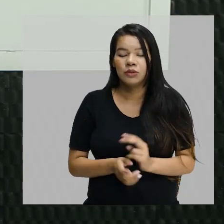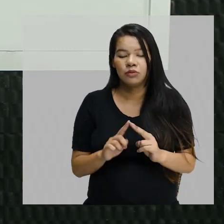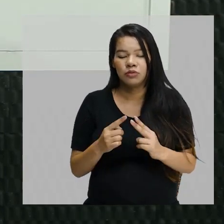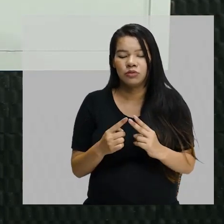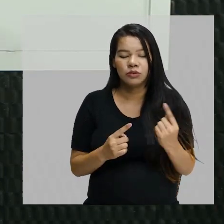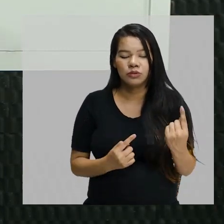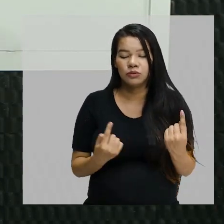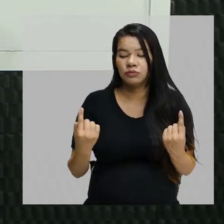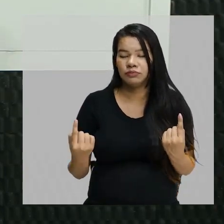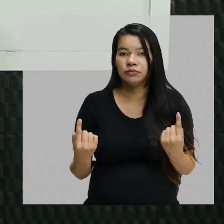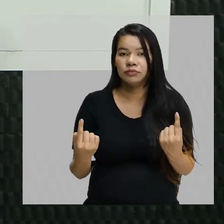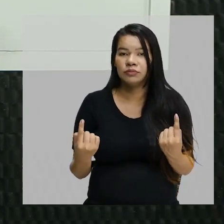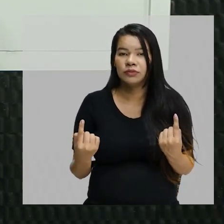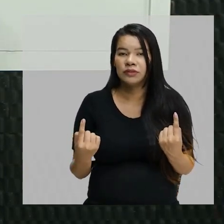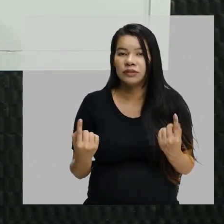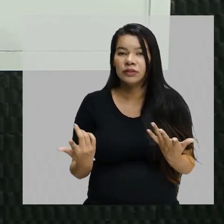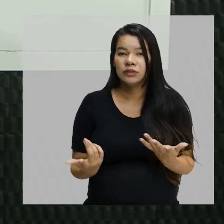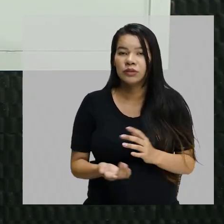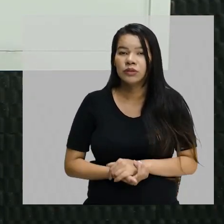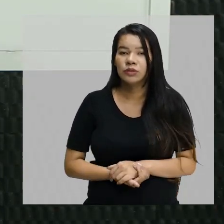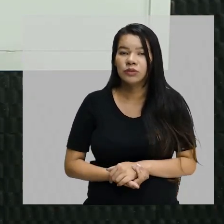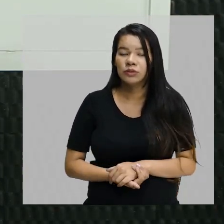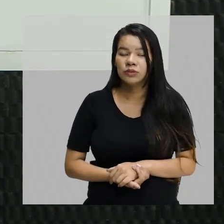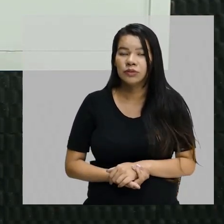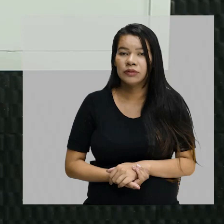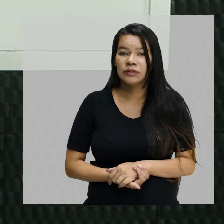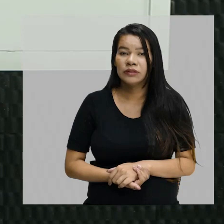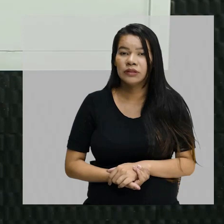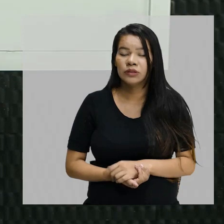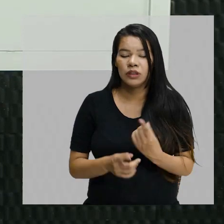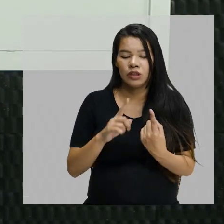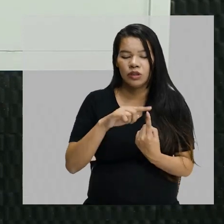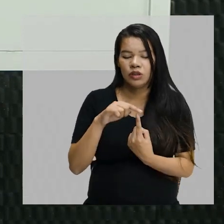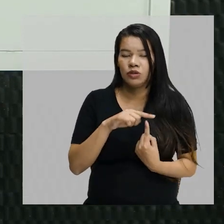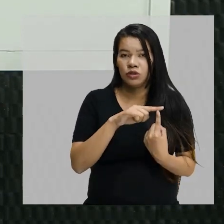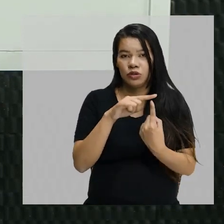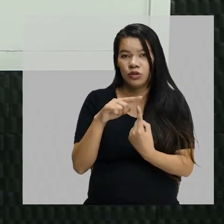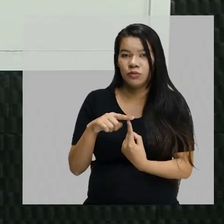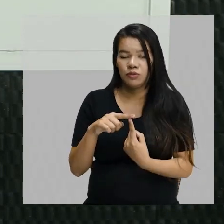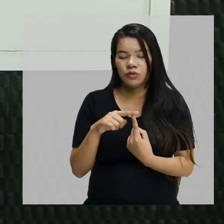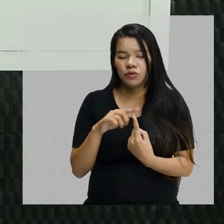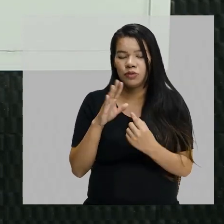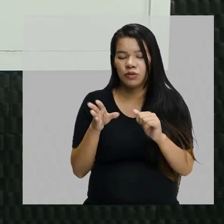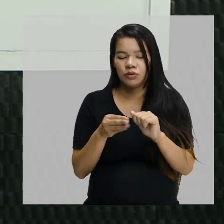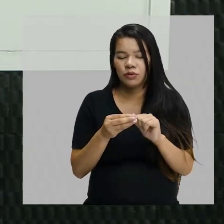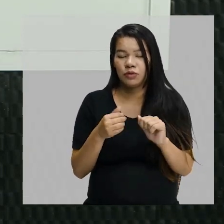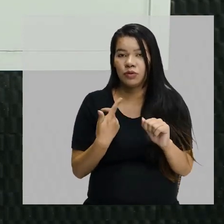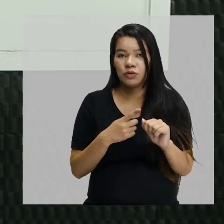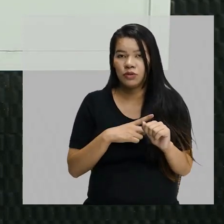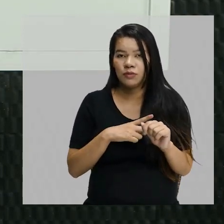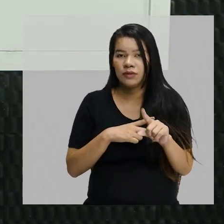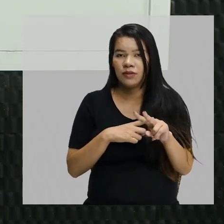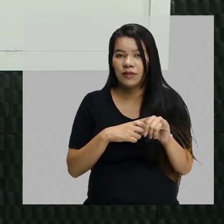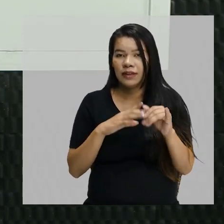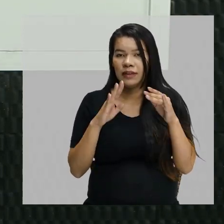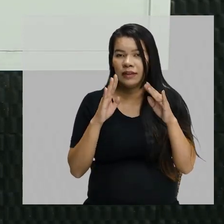a essência do conhecimento e o método do conhecimento lá em tipos tipos de conhecimento que nós temos você